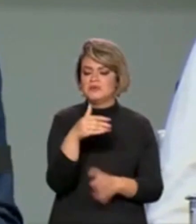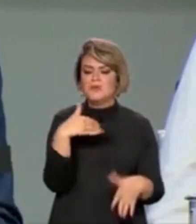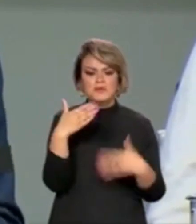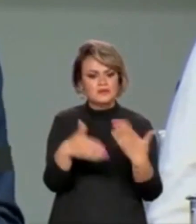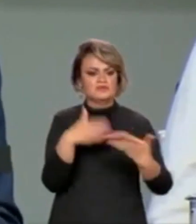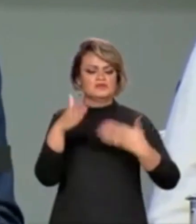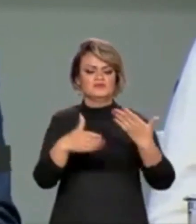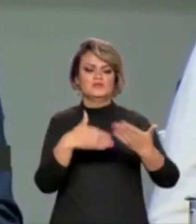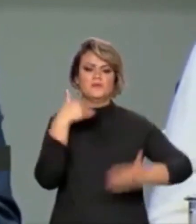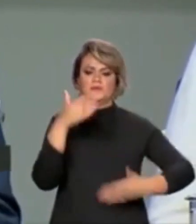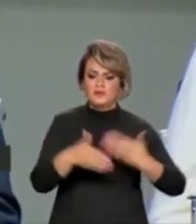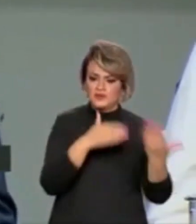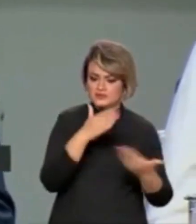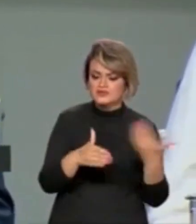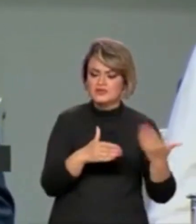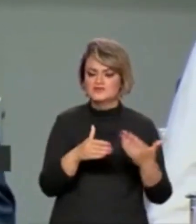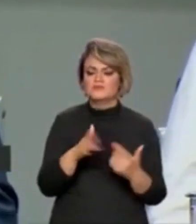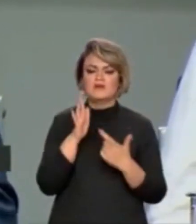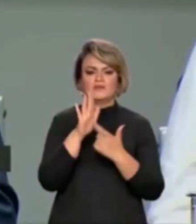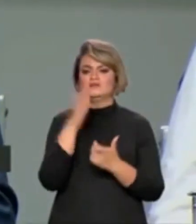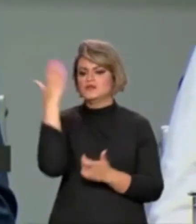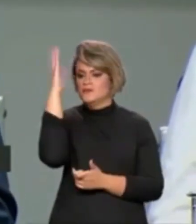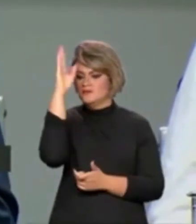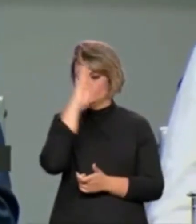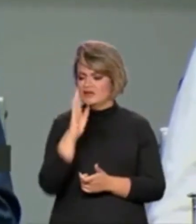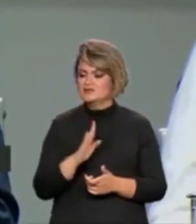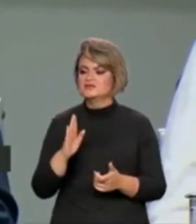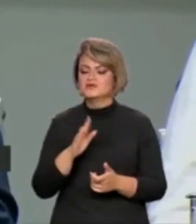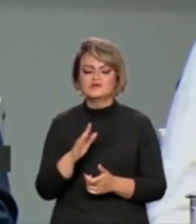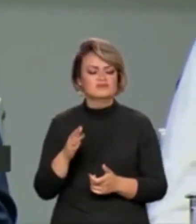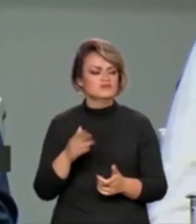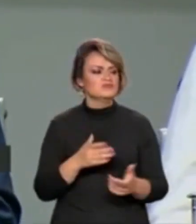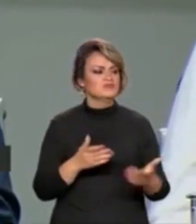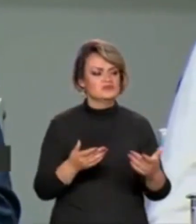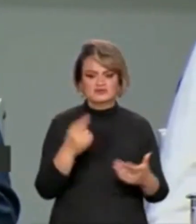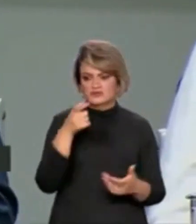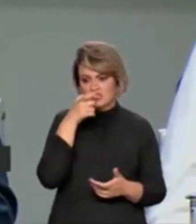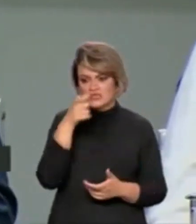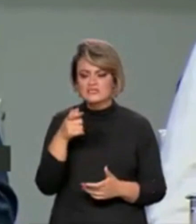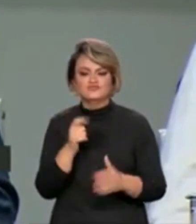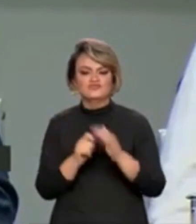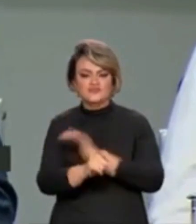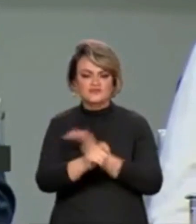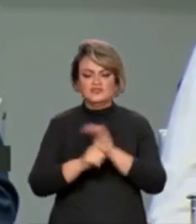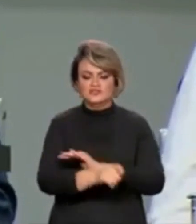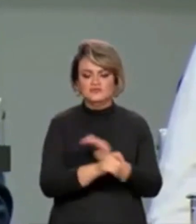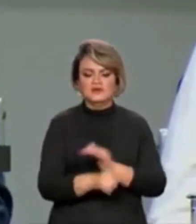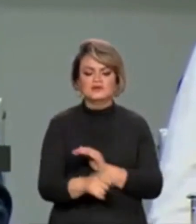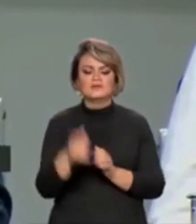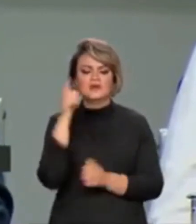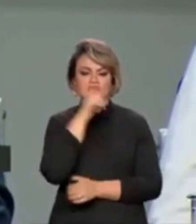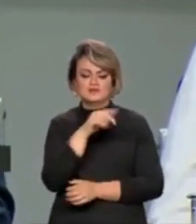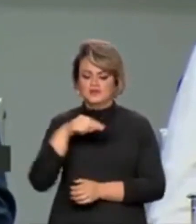processo que vai fazer do Brasil um polo de atração de investimentos rumo a uma